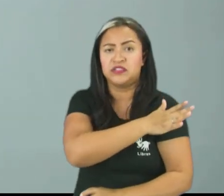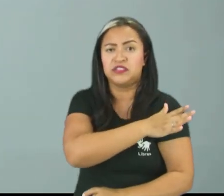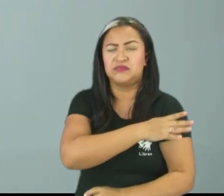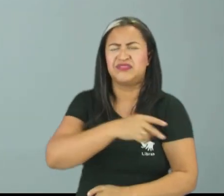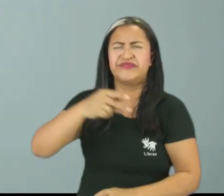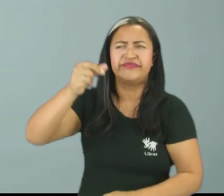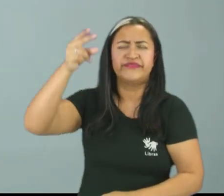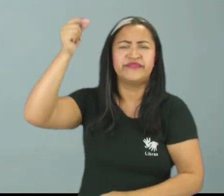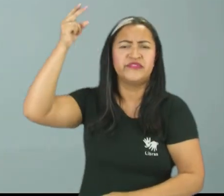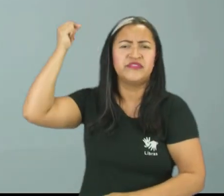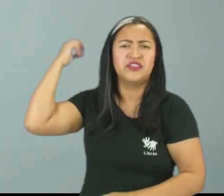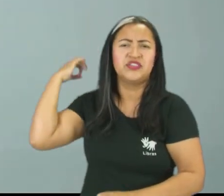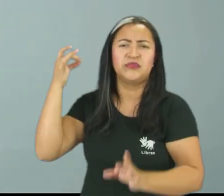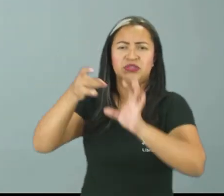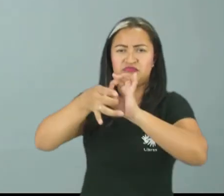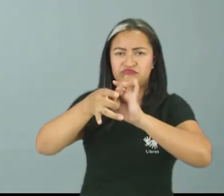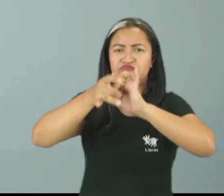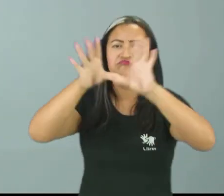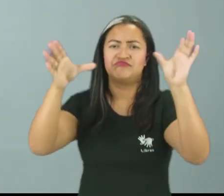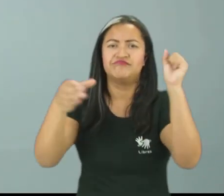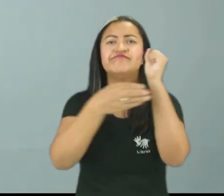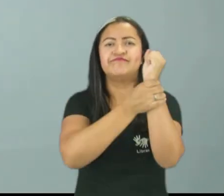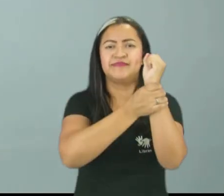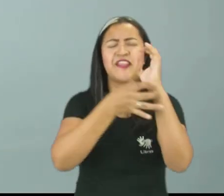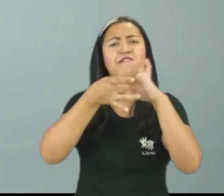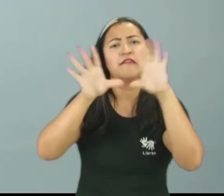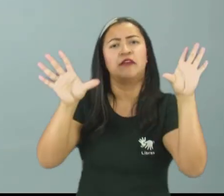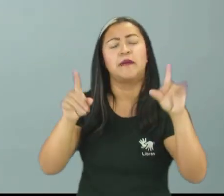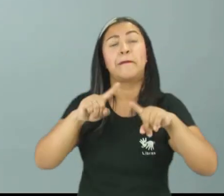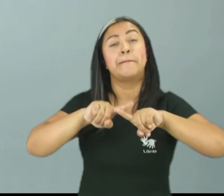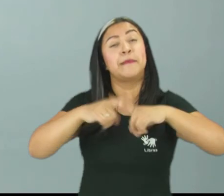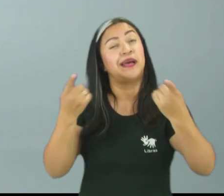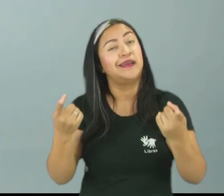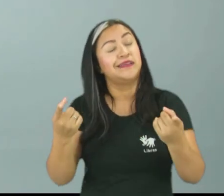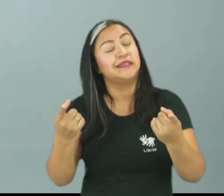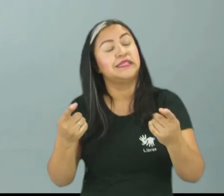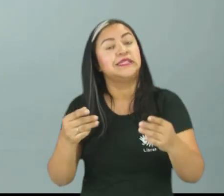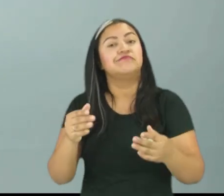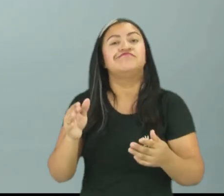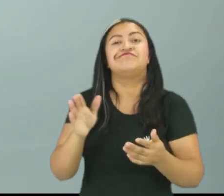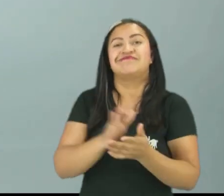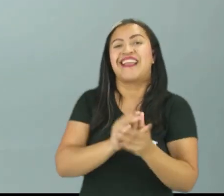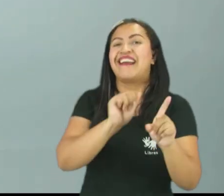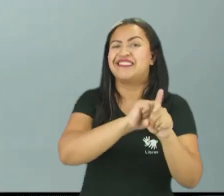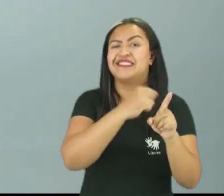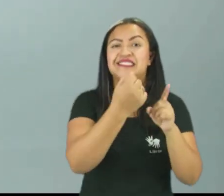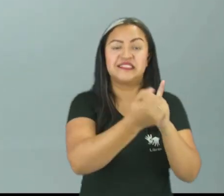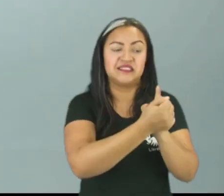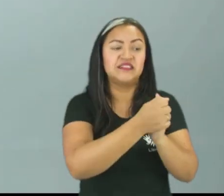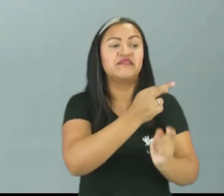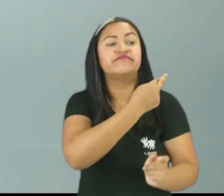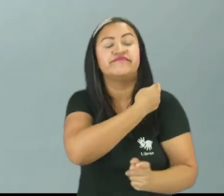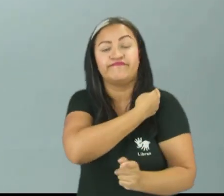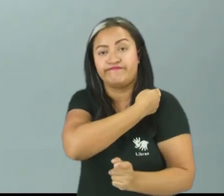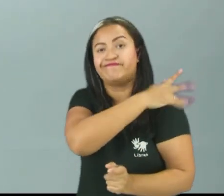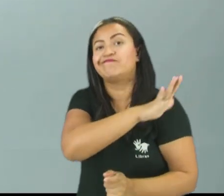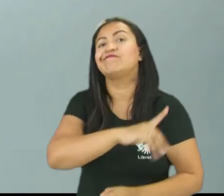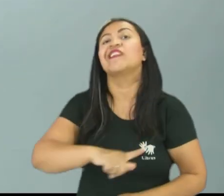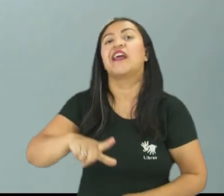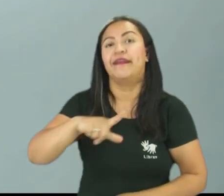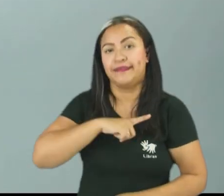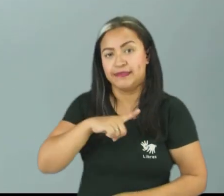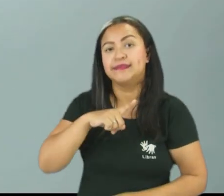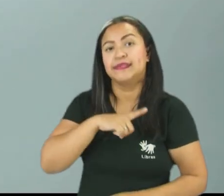como a gente discutiu em aulas passadas, a gente vê que a sociedade brasileira ainda tem um racismo bem velado, estrutural, né? Então